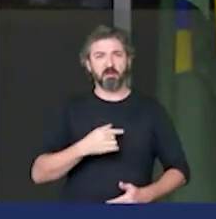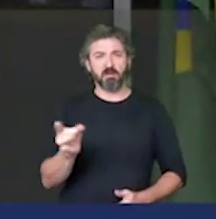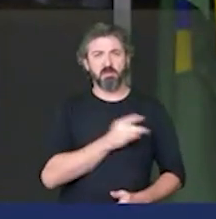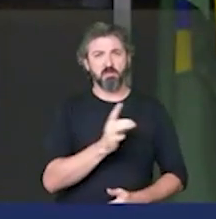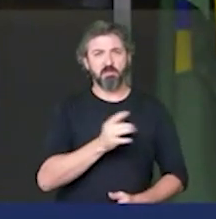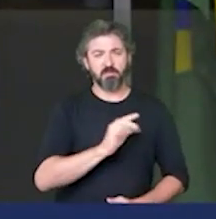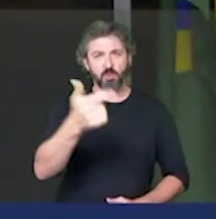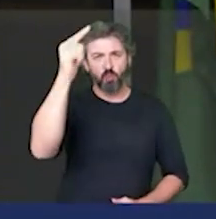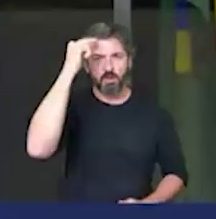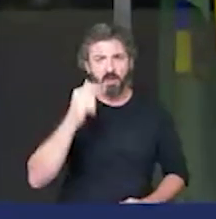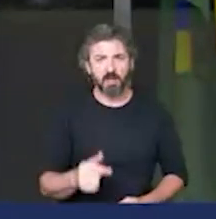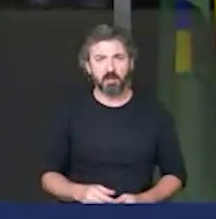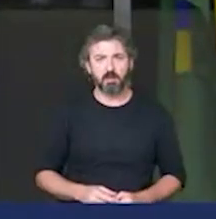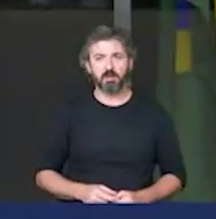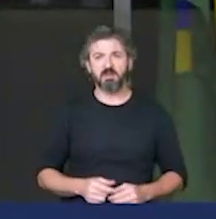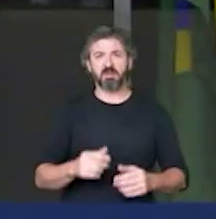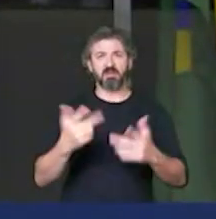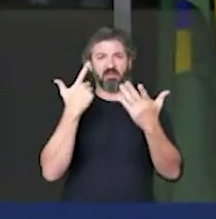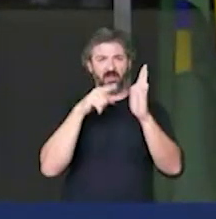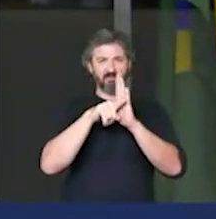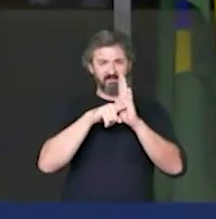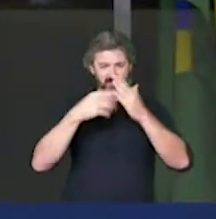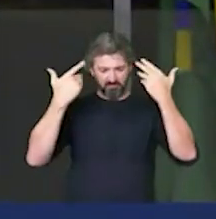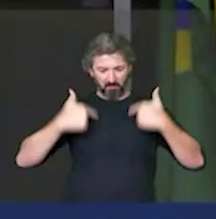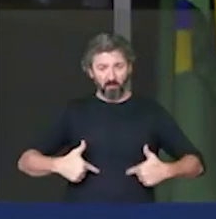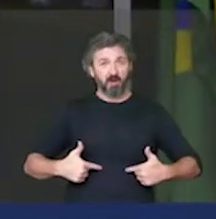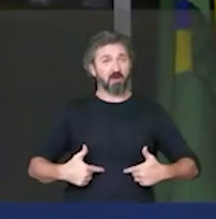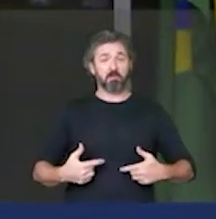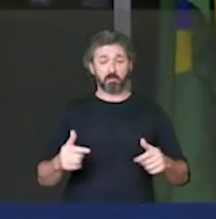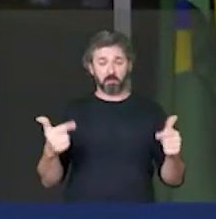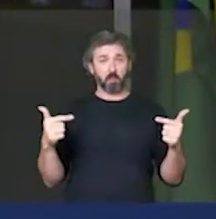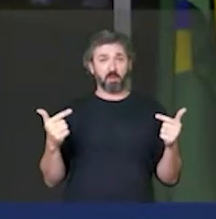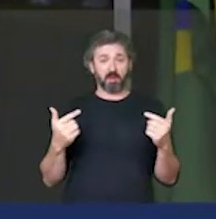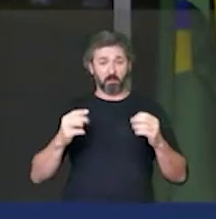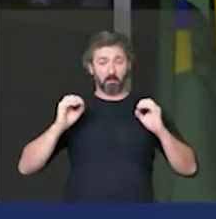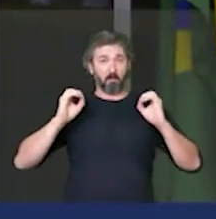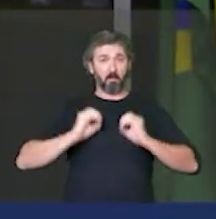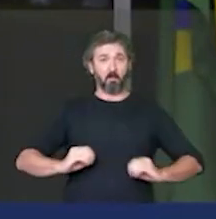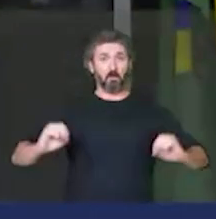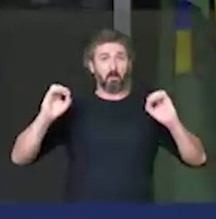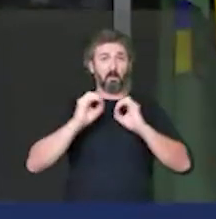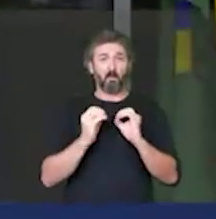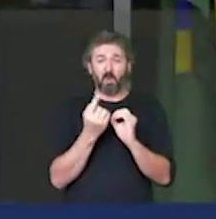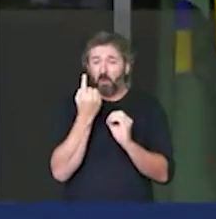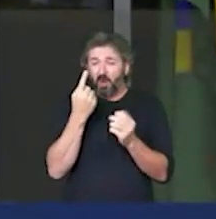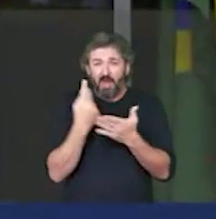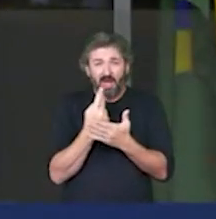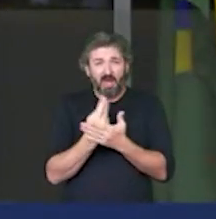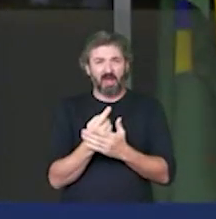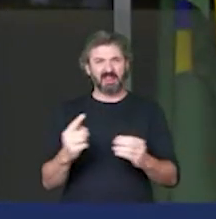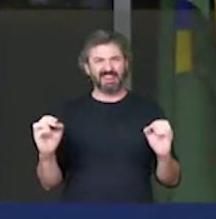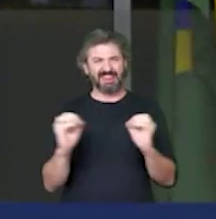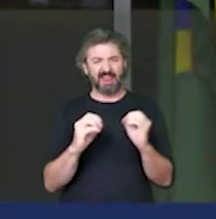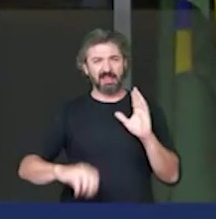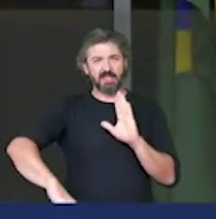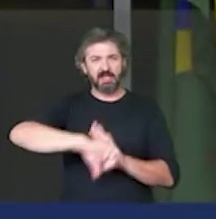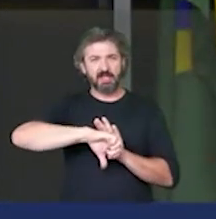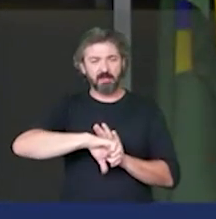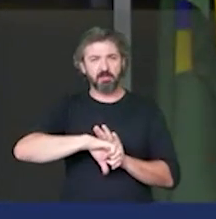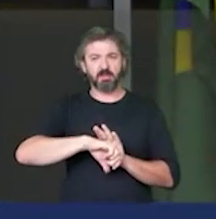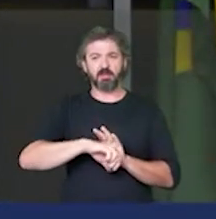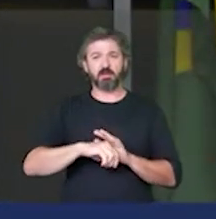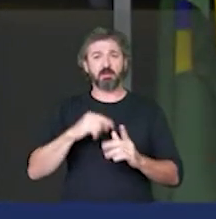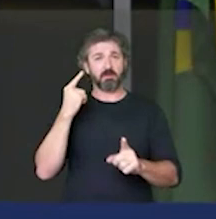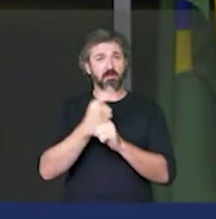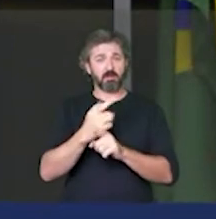tenho medo de quem queira me investigar, porque não há nada, não há uma vírgula de crime que